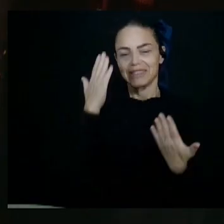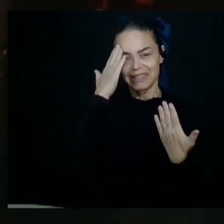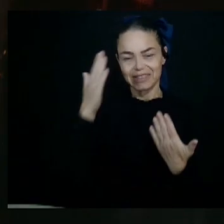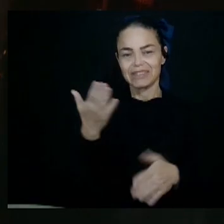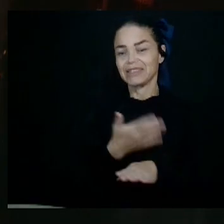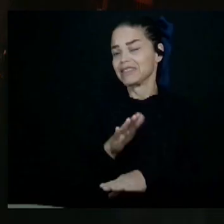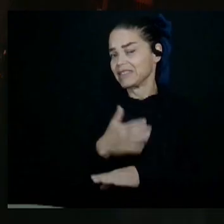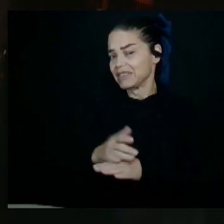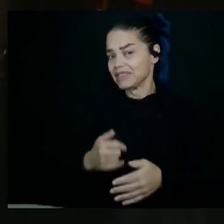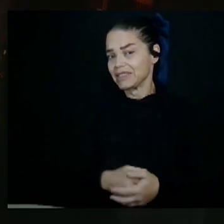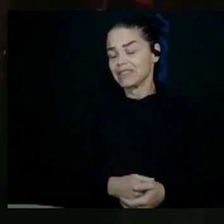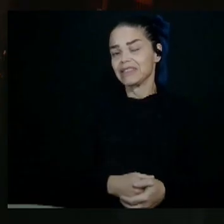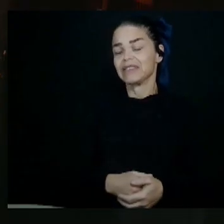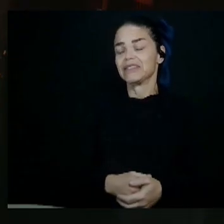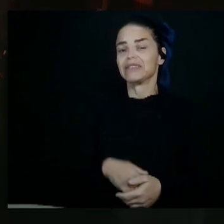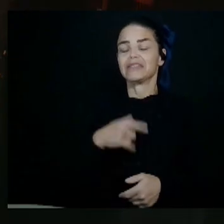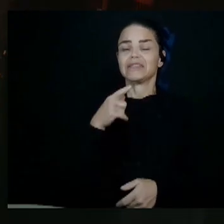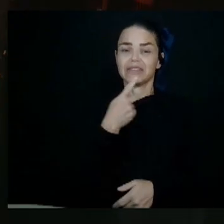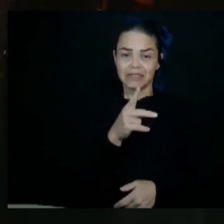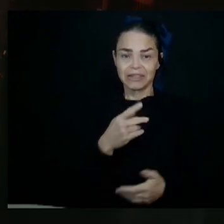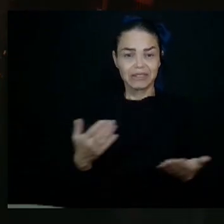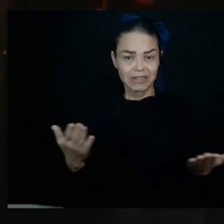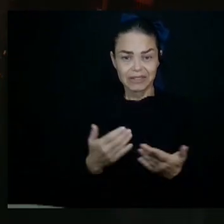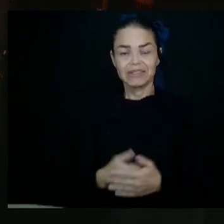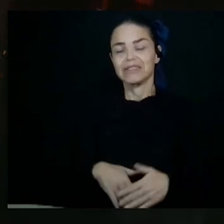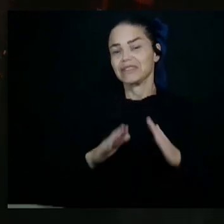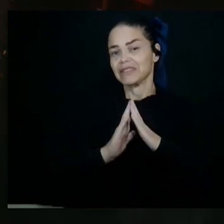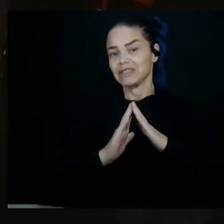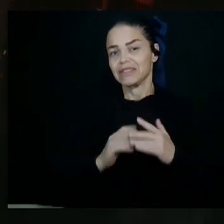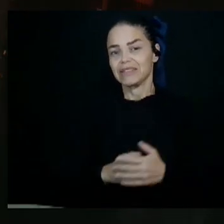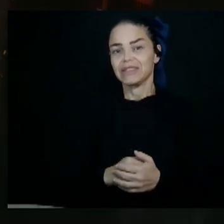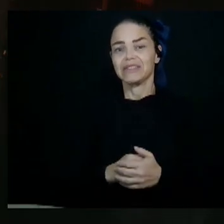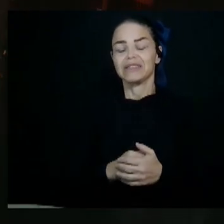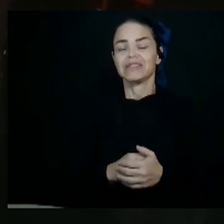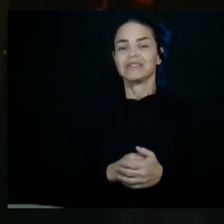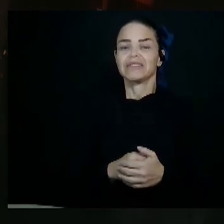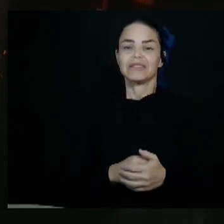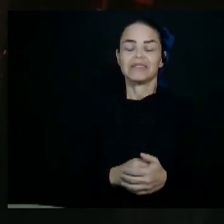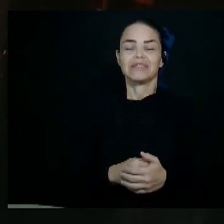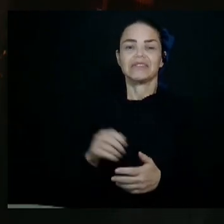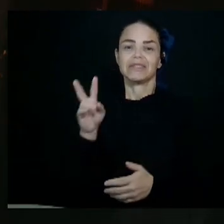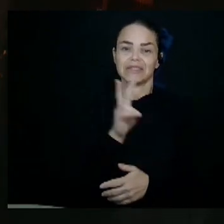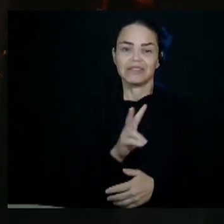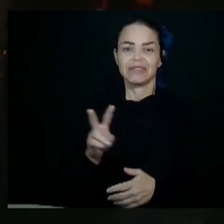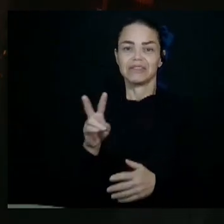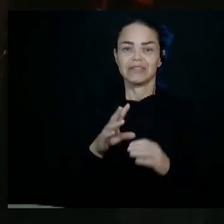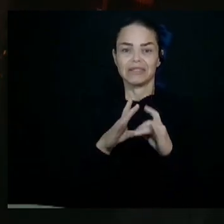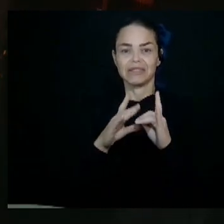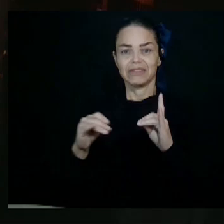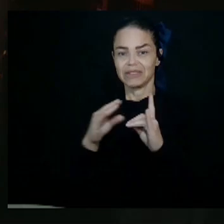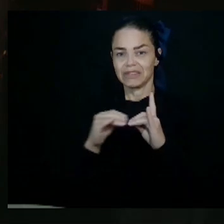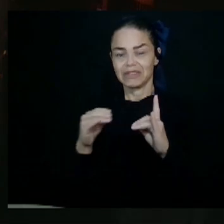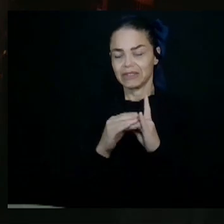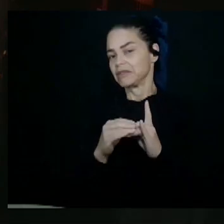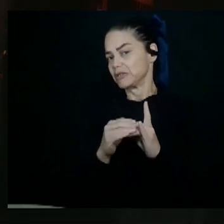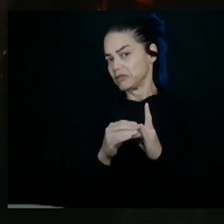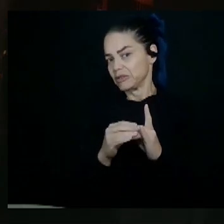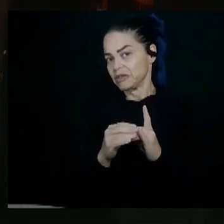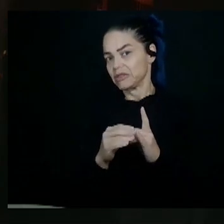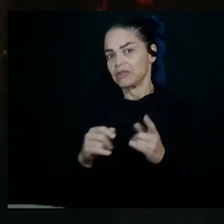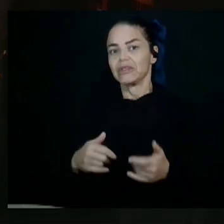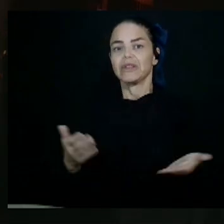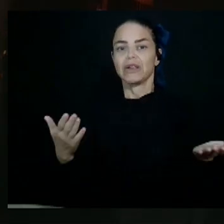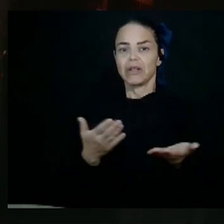de vocês, a participação sua aí de casa, e é isso, o veganismo ele deixou de ser apenas uma tendência, gente, é